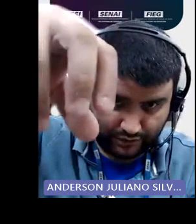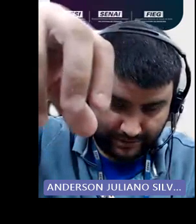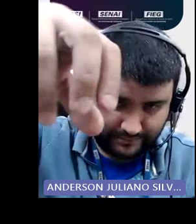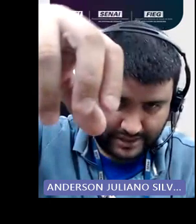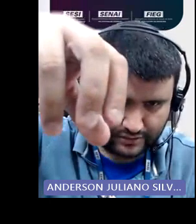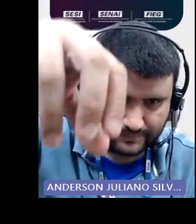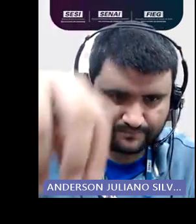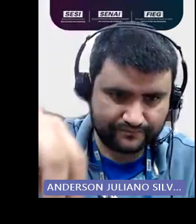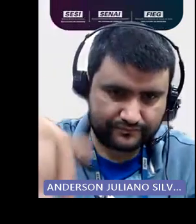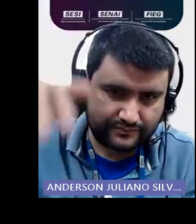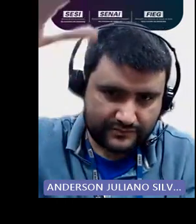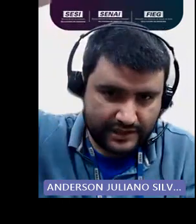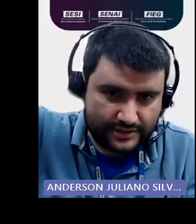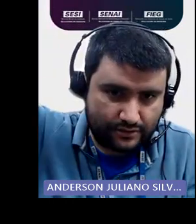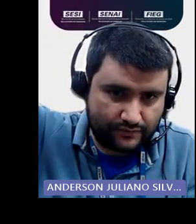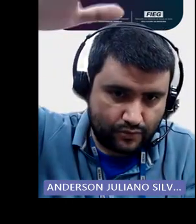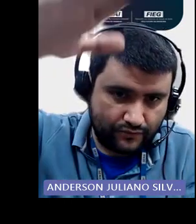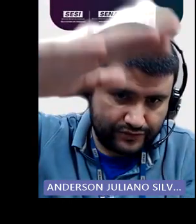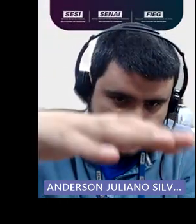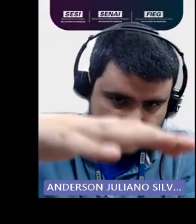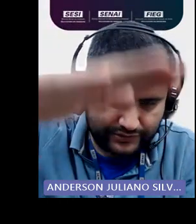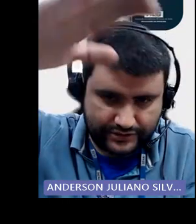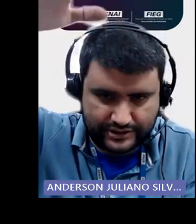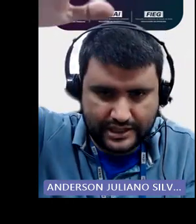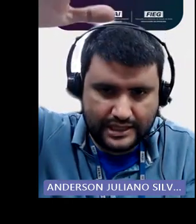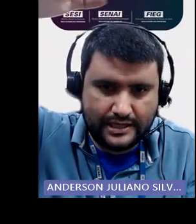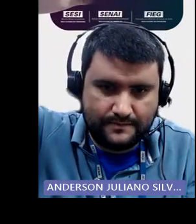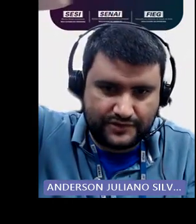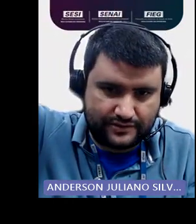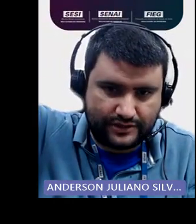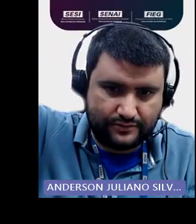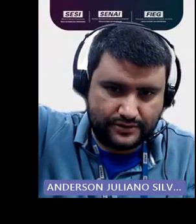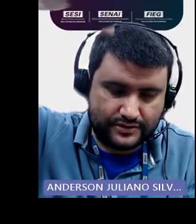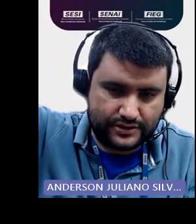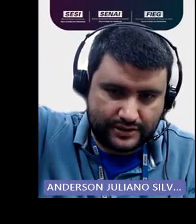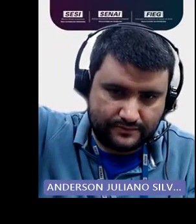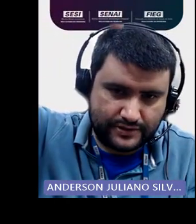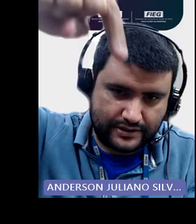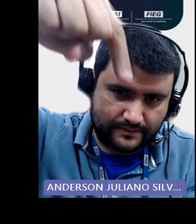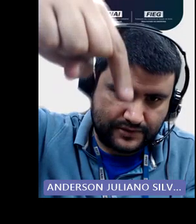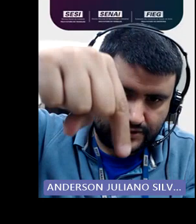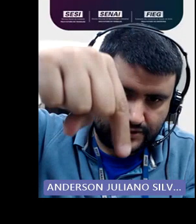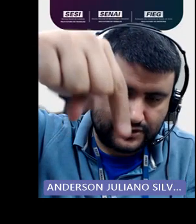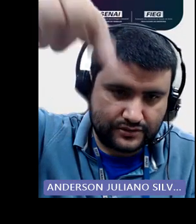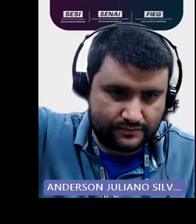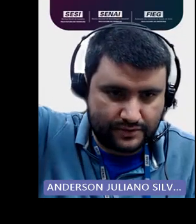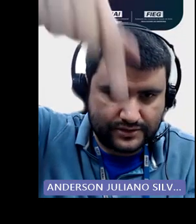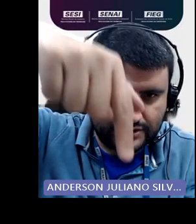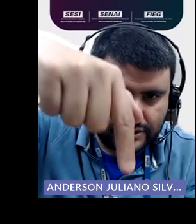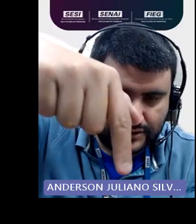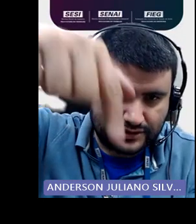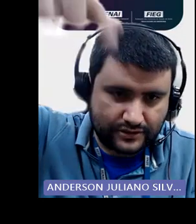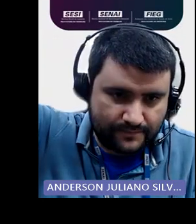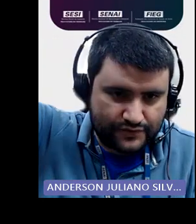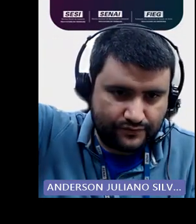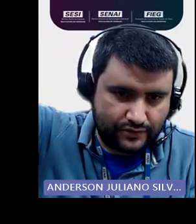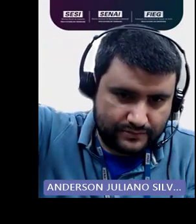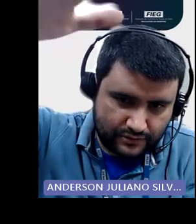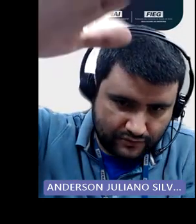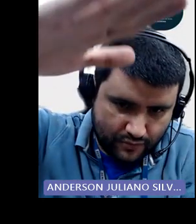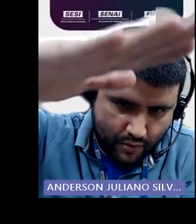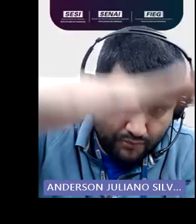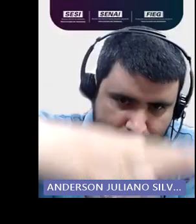uma para cima, outra para baixo, elas agora vão convergir, ou seja, elas vão estar no mesmo, em sentidos, mesmo sentido aqui,